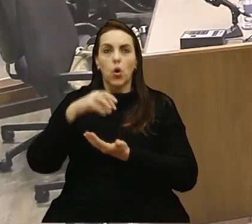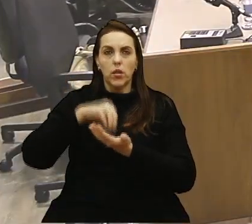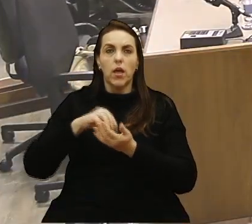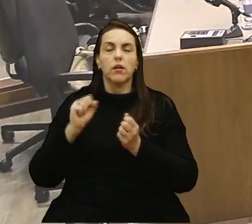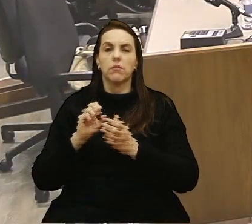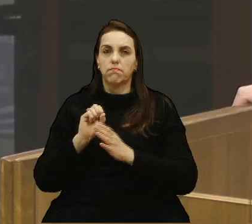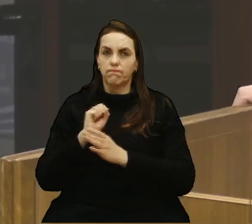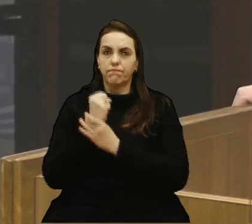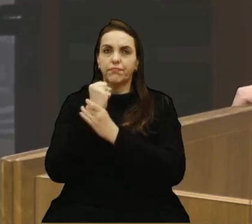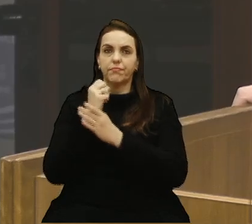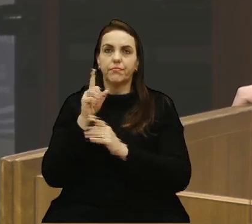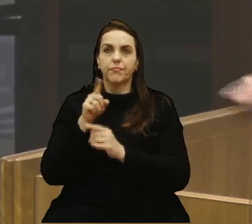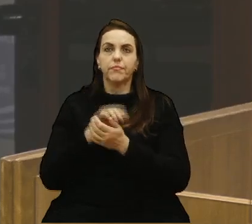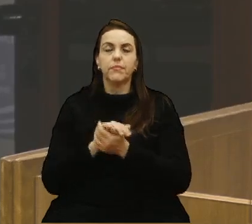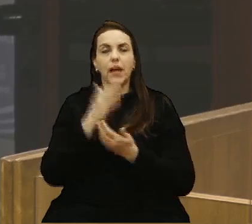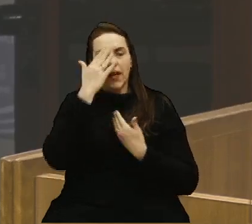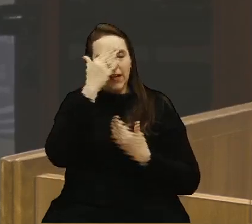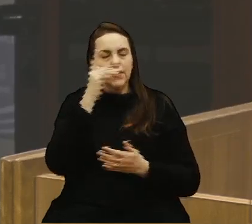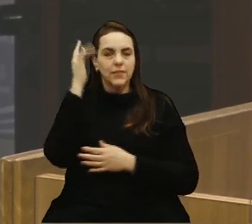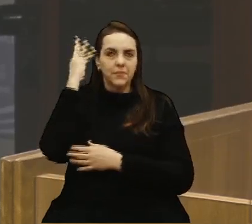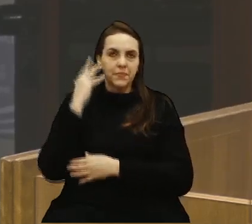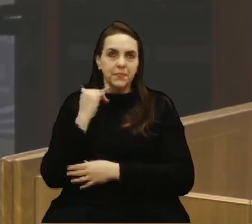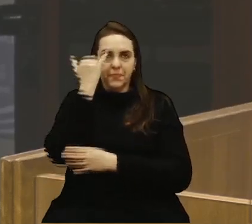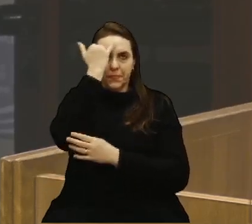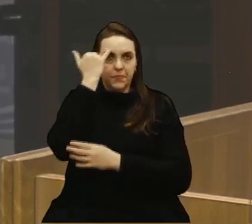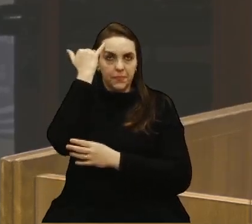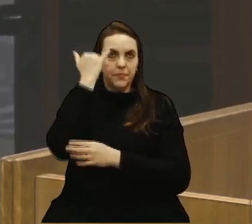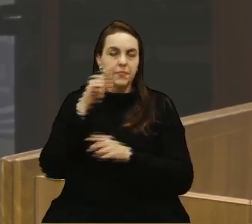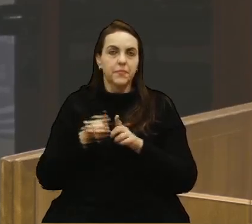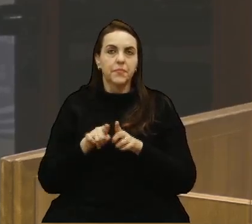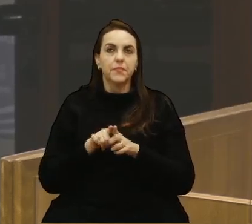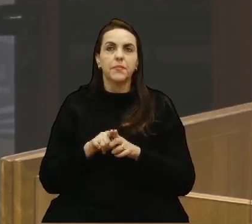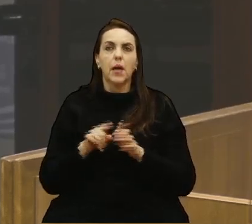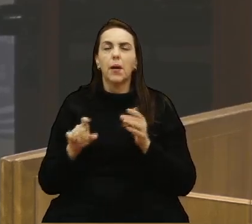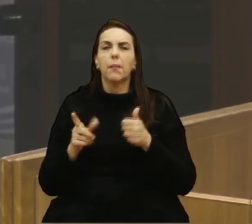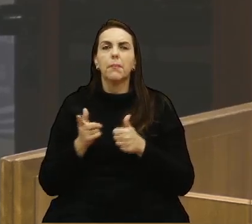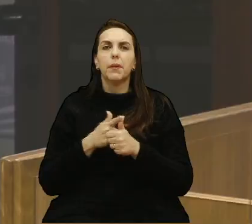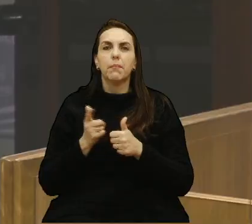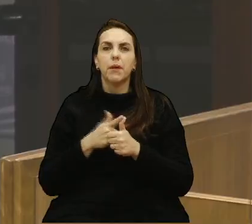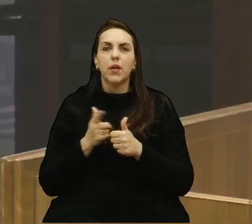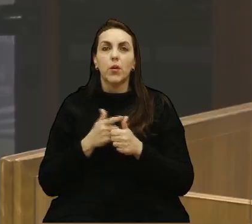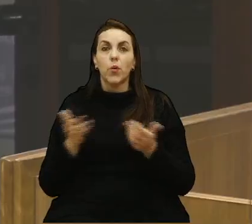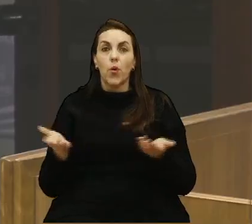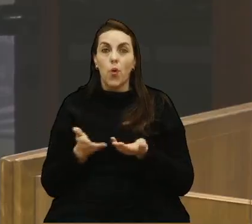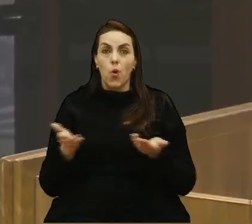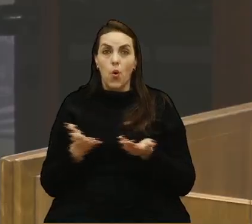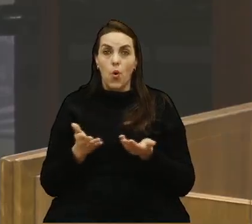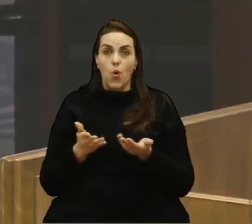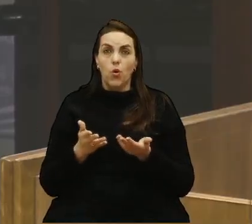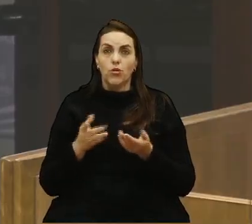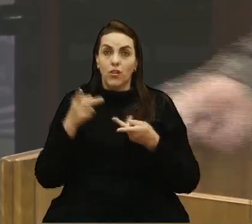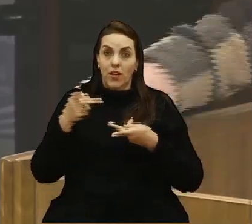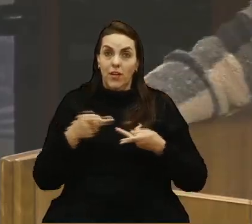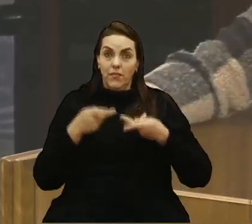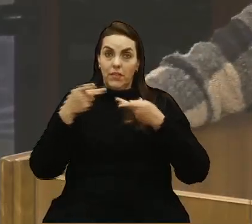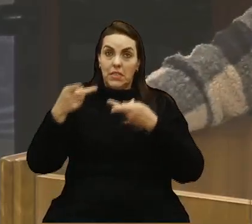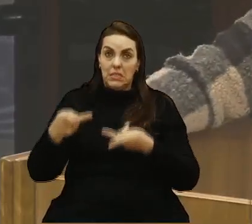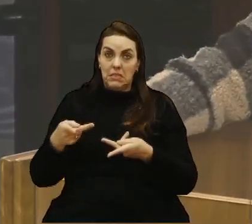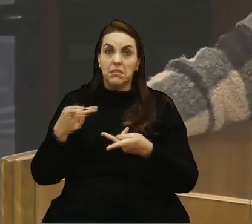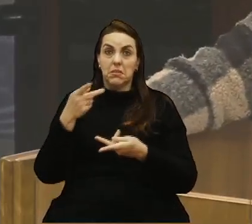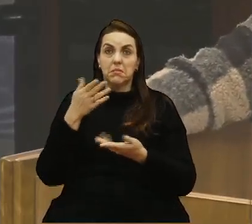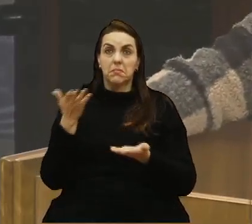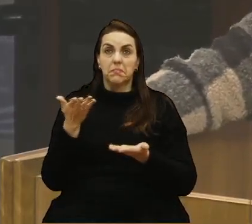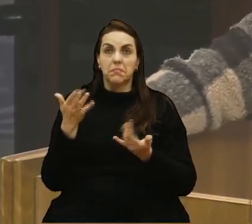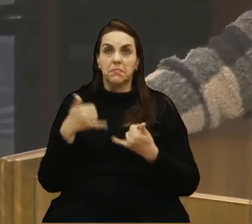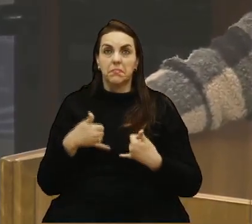vereadora Daiane. Vamos lá, então. Primeira questão, hoje nós contamos com a ilustre visita do Ciro Fabres.